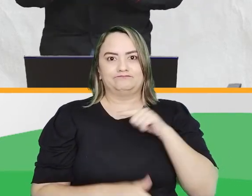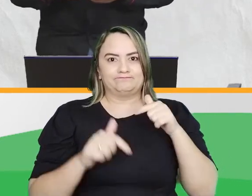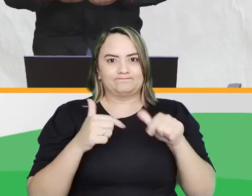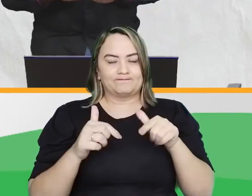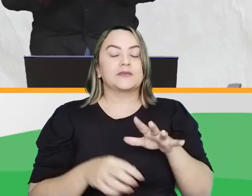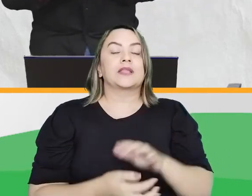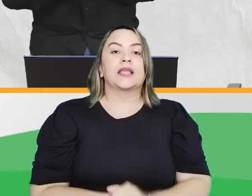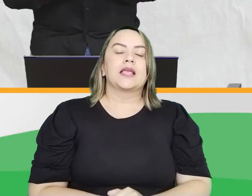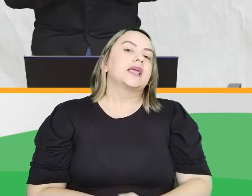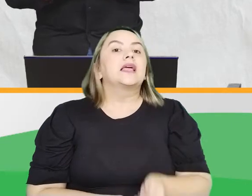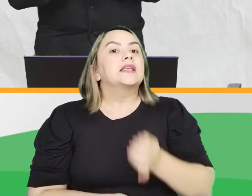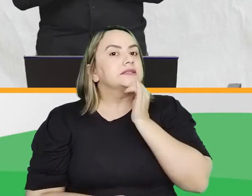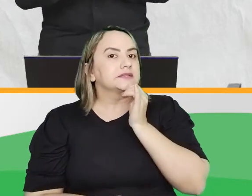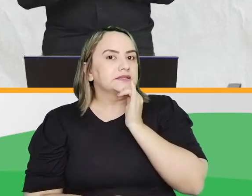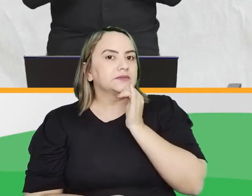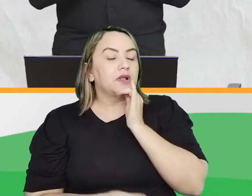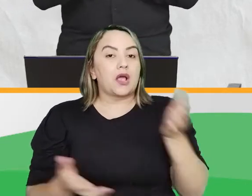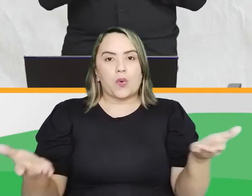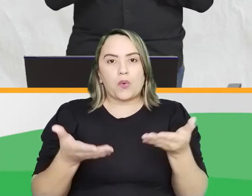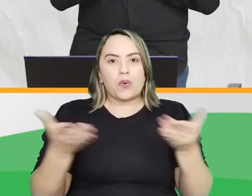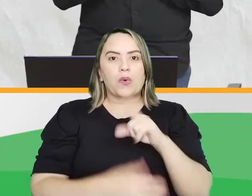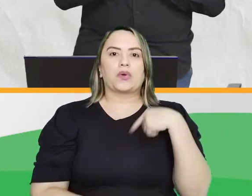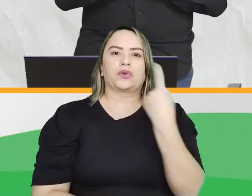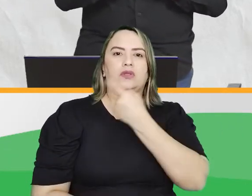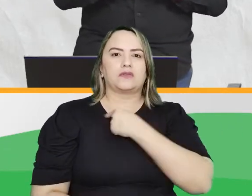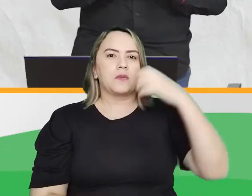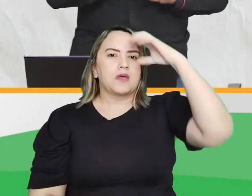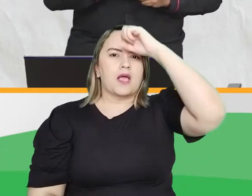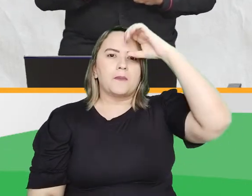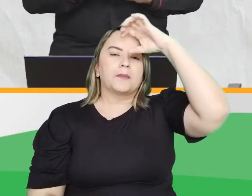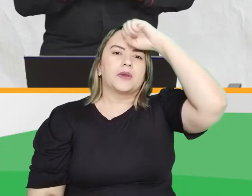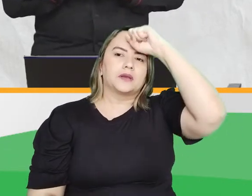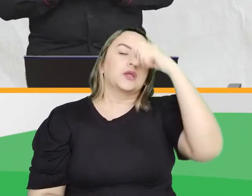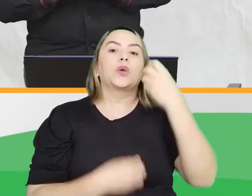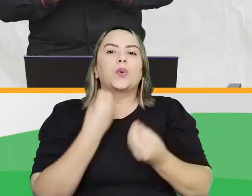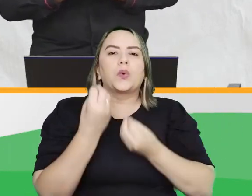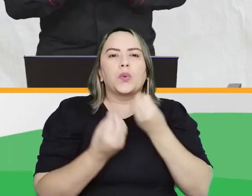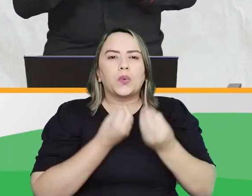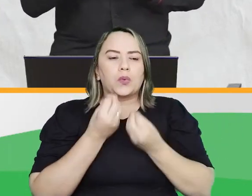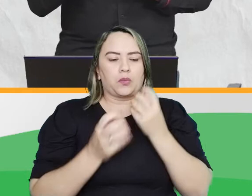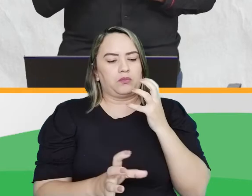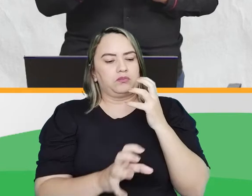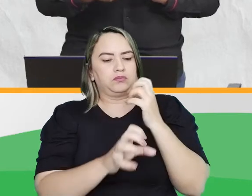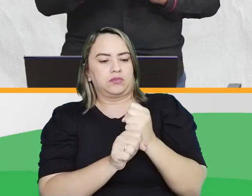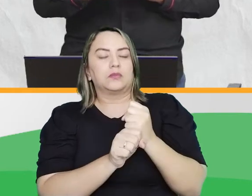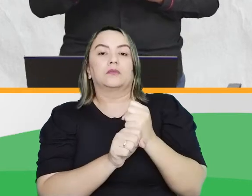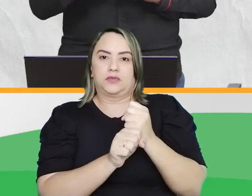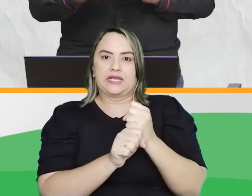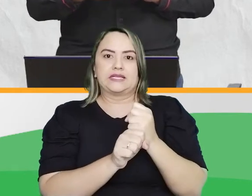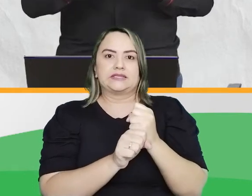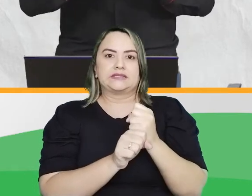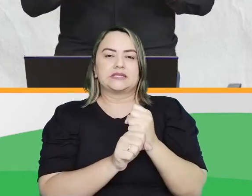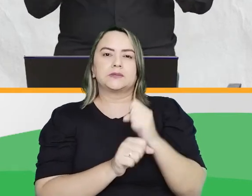realizar trabalho, ok? Então, agora a gente vai aprender, né, como calcular a energia